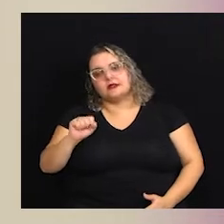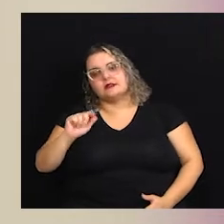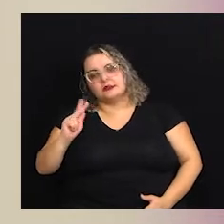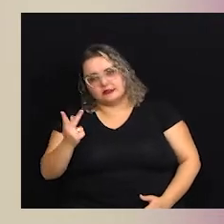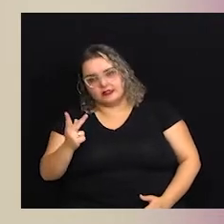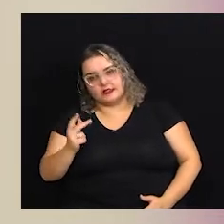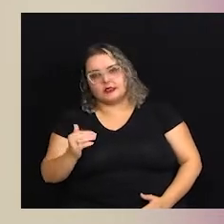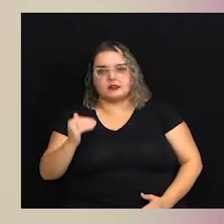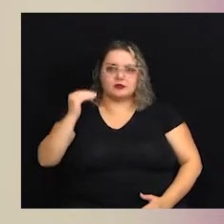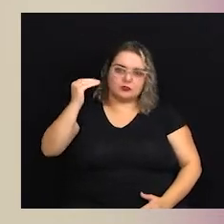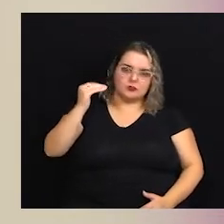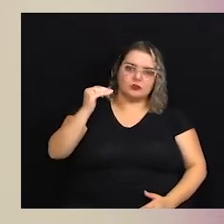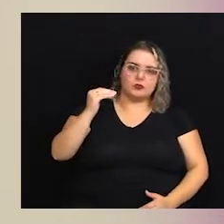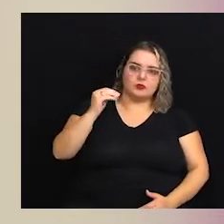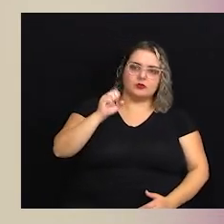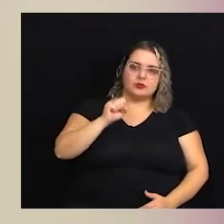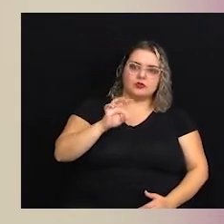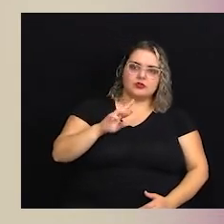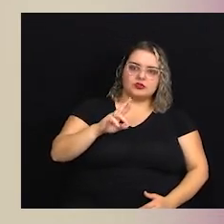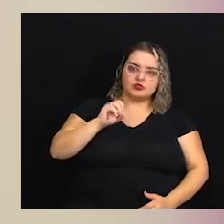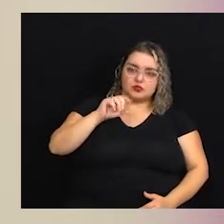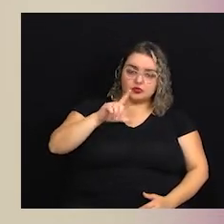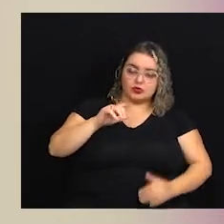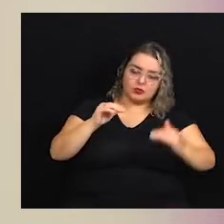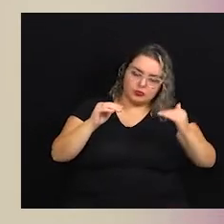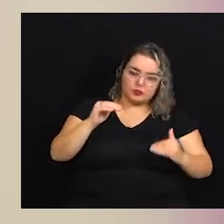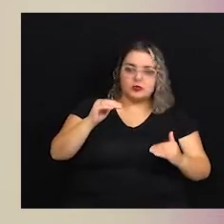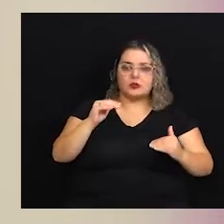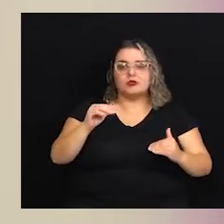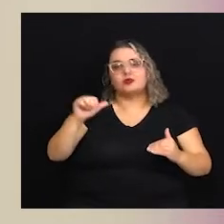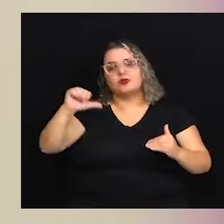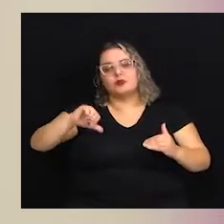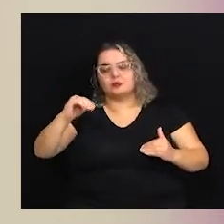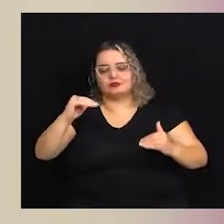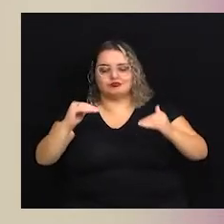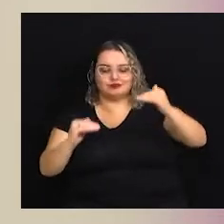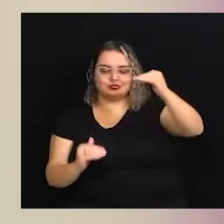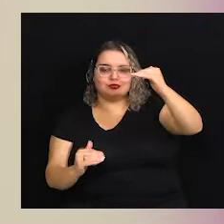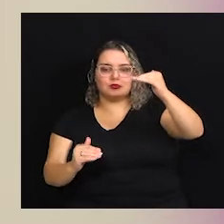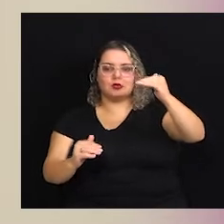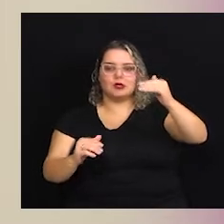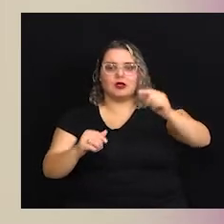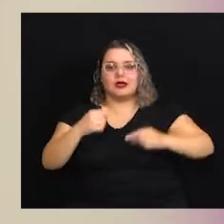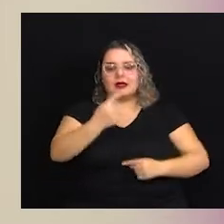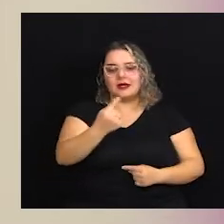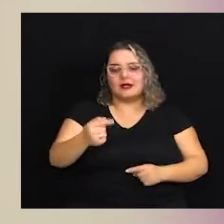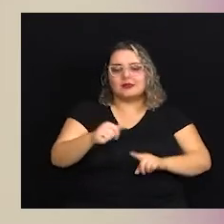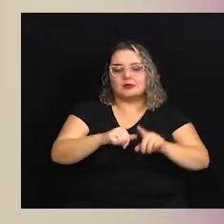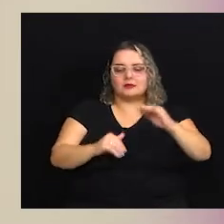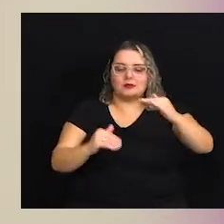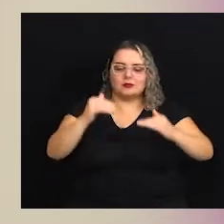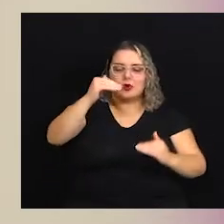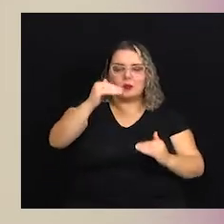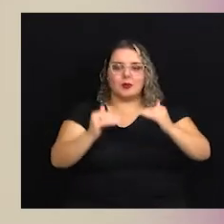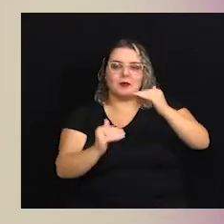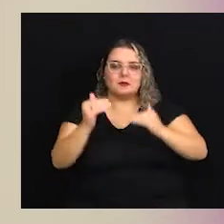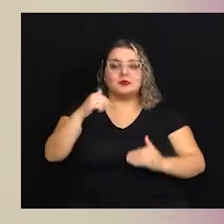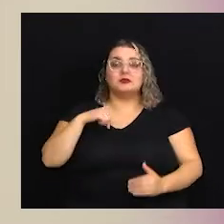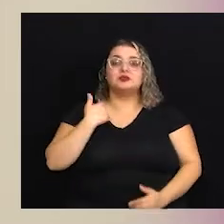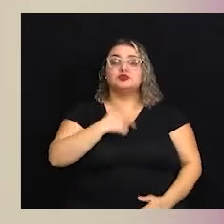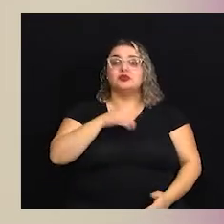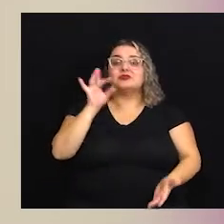o estradiol sobe. E no mês que ela piora, o FSH sobe, o estrogênio e a progesterona desce. Nós somos